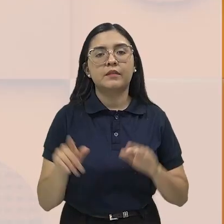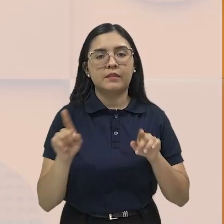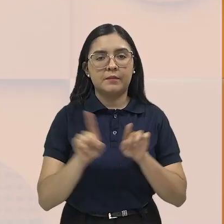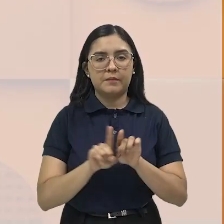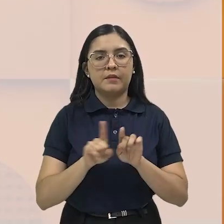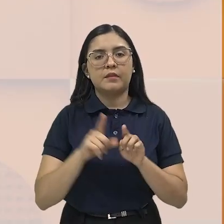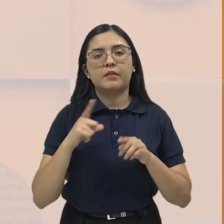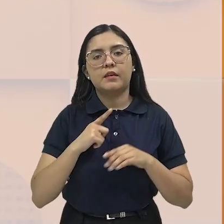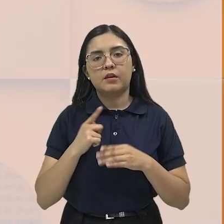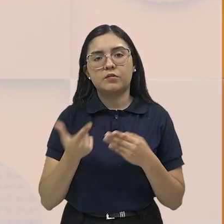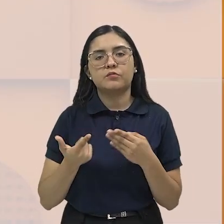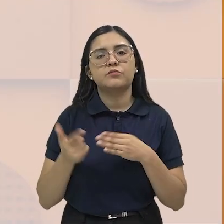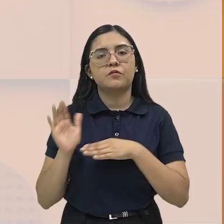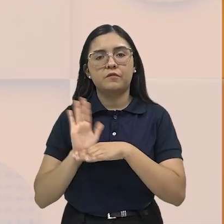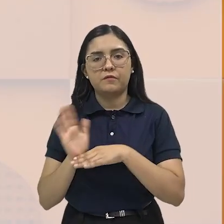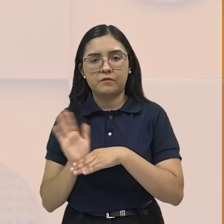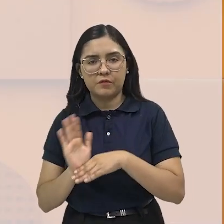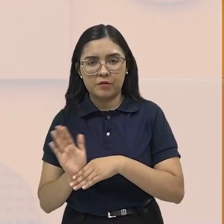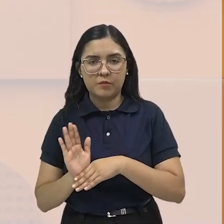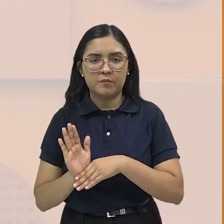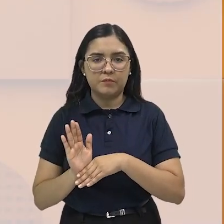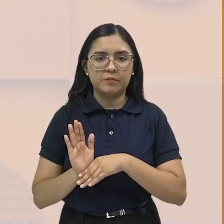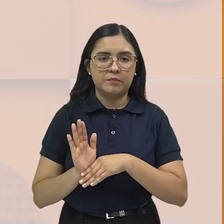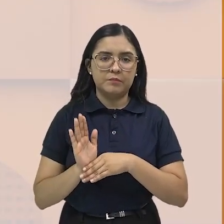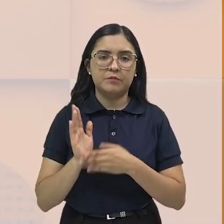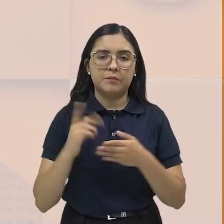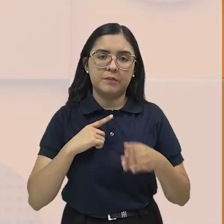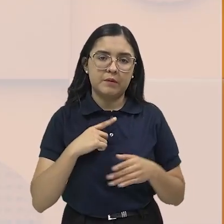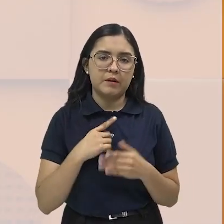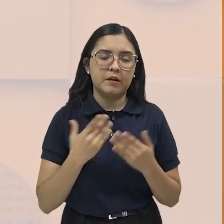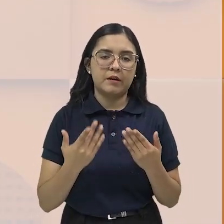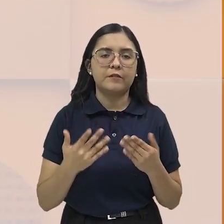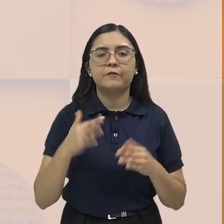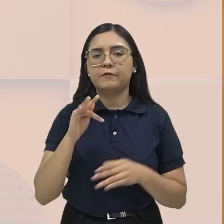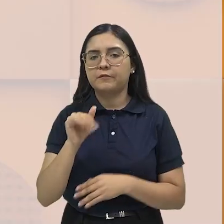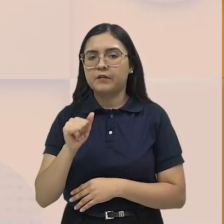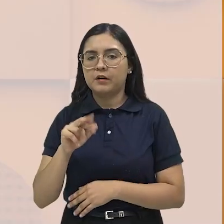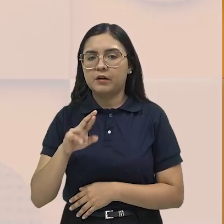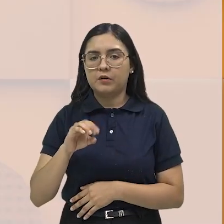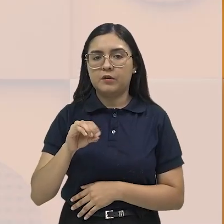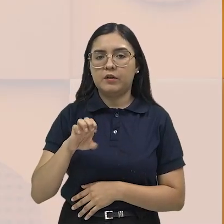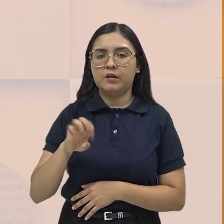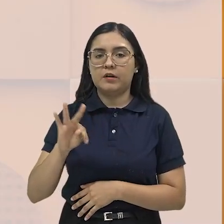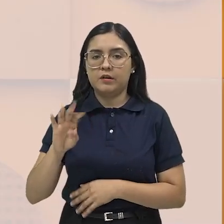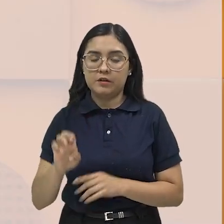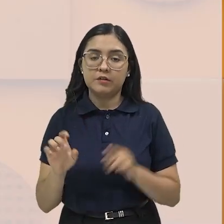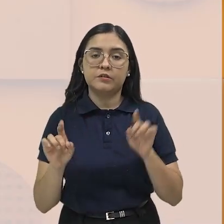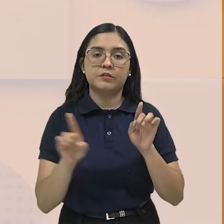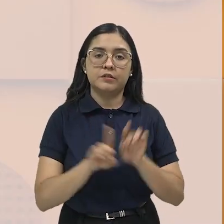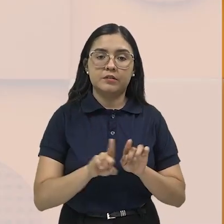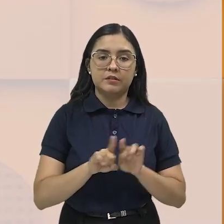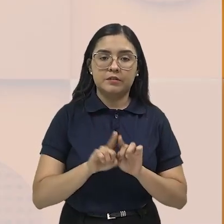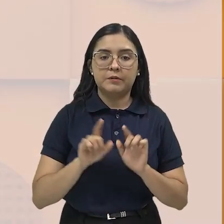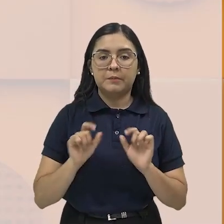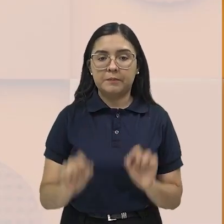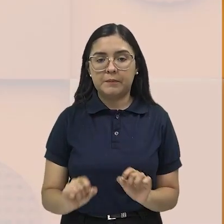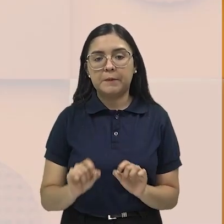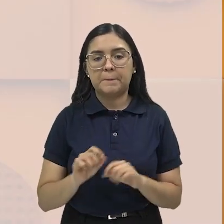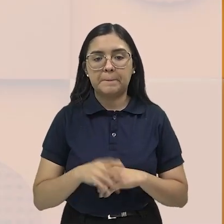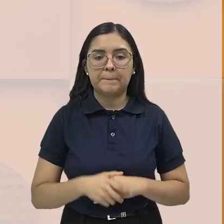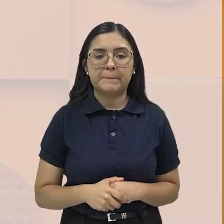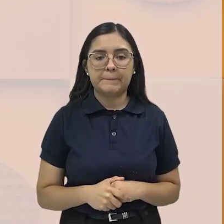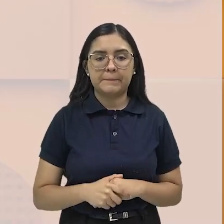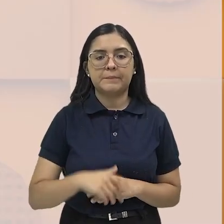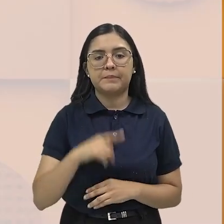faroeste ou bang bang, que são basicamente o que a gente se refere na cultura pop como o Velho Oeste, um